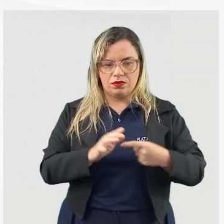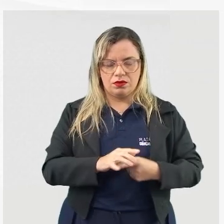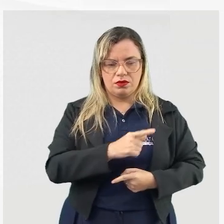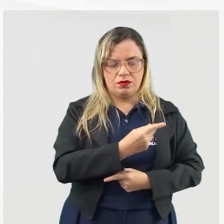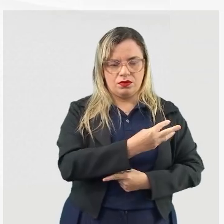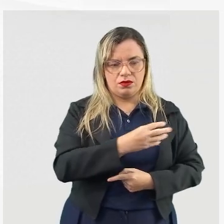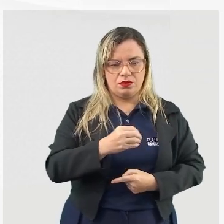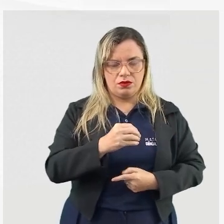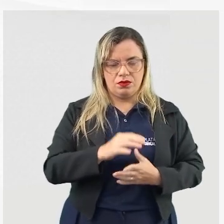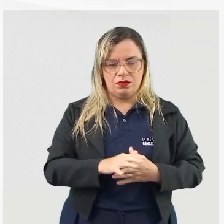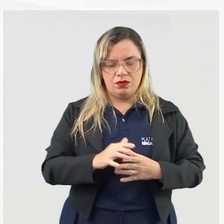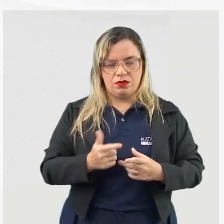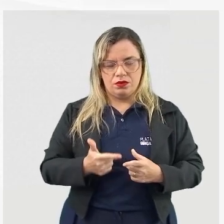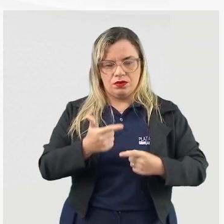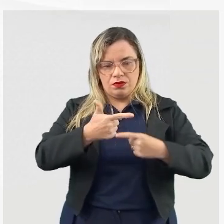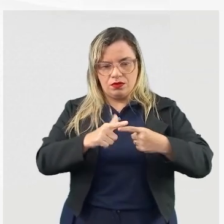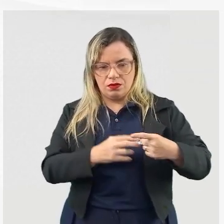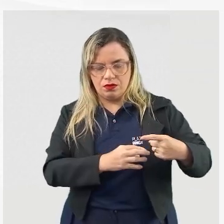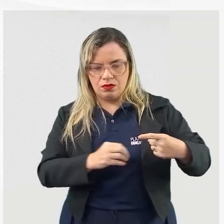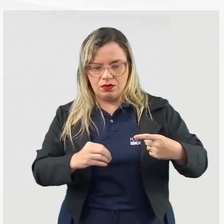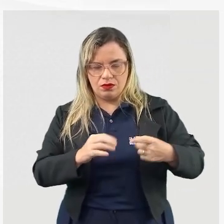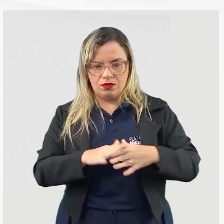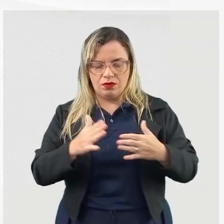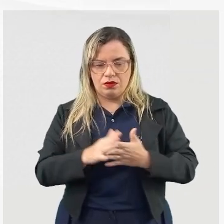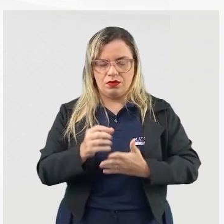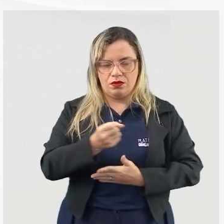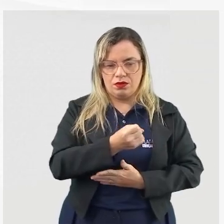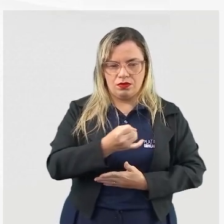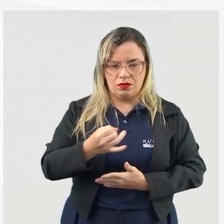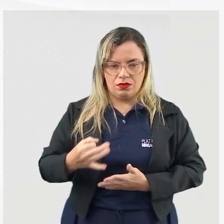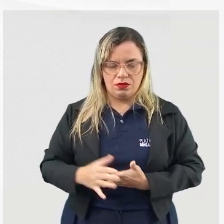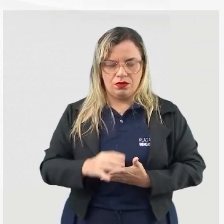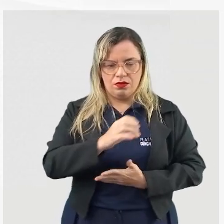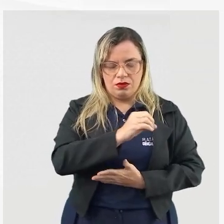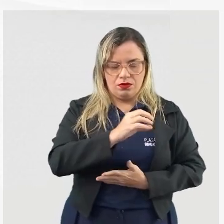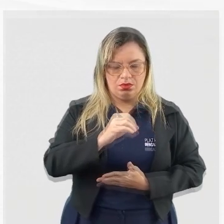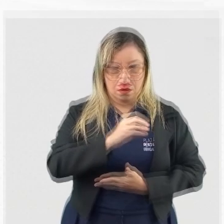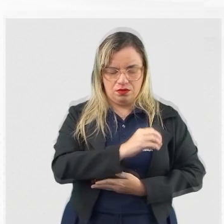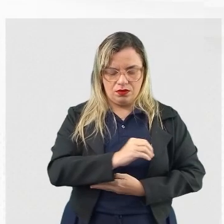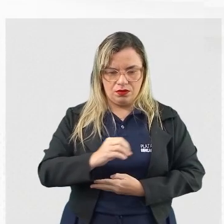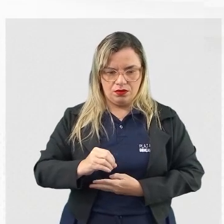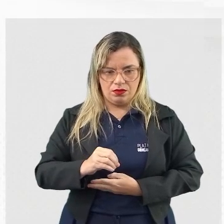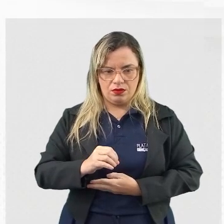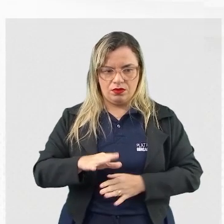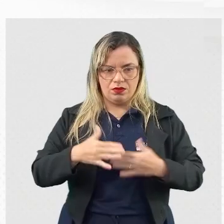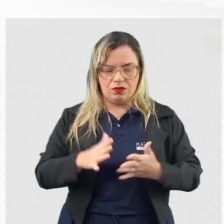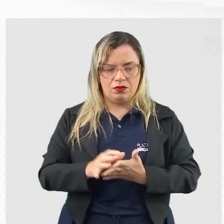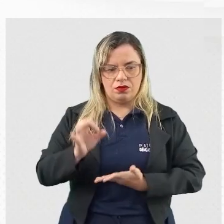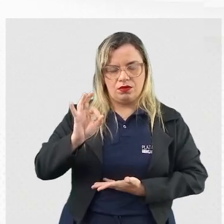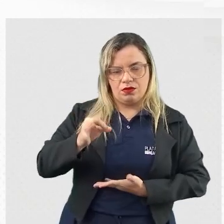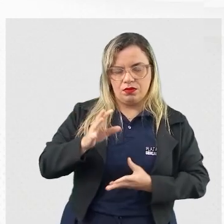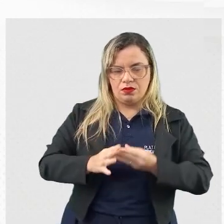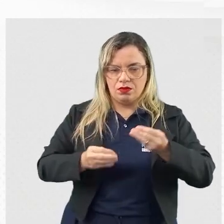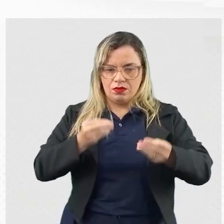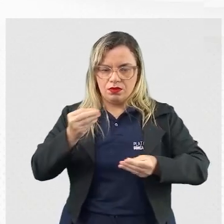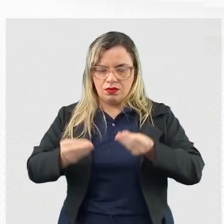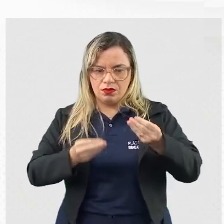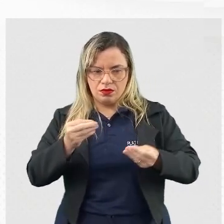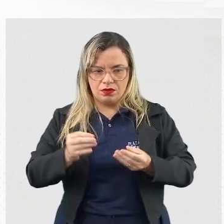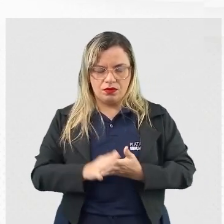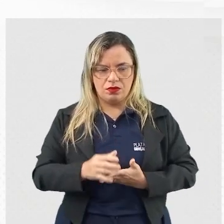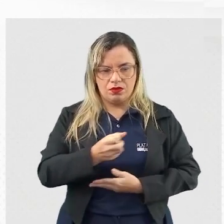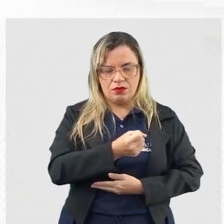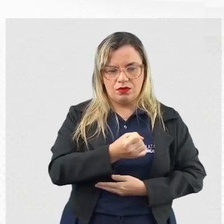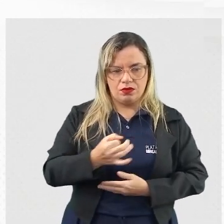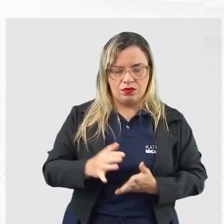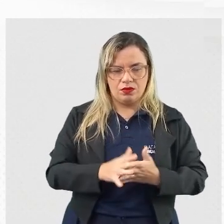por 100, tá? Agora você tem que cortar a mesma quantidade de zeros. Que corta em cima, corta embaixo. Como a quantidade é igual, eu tenho